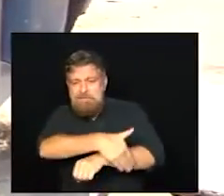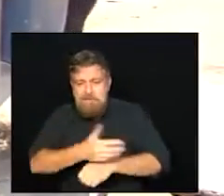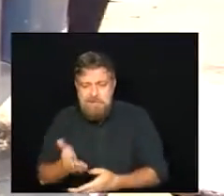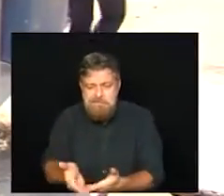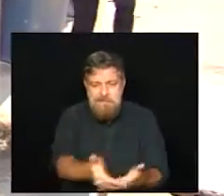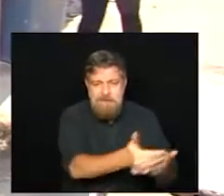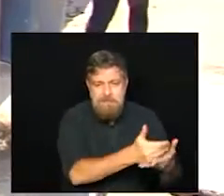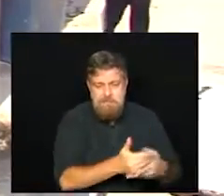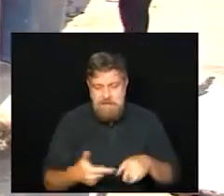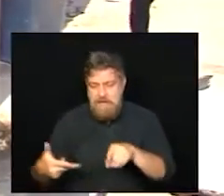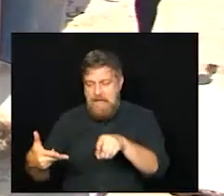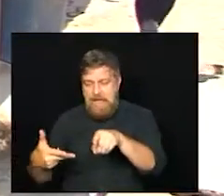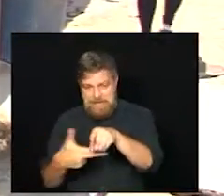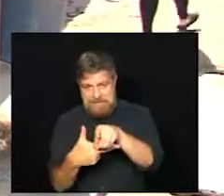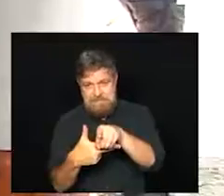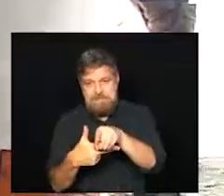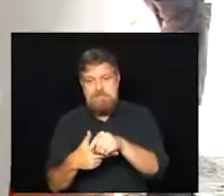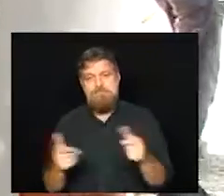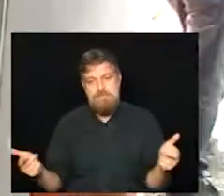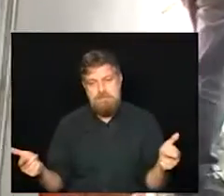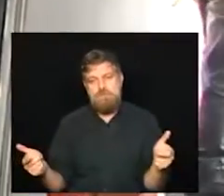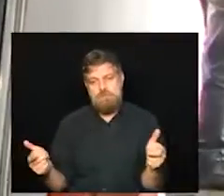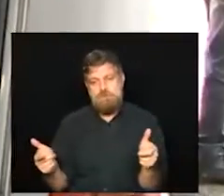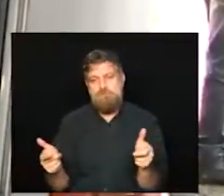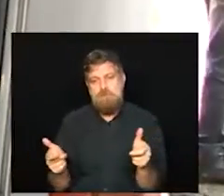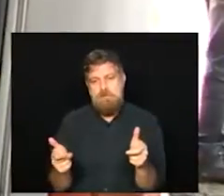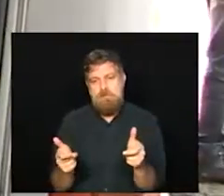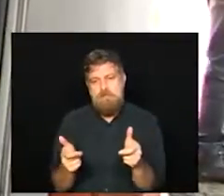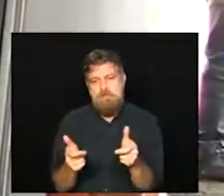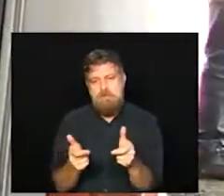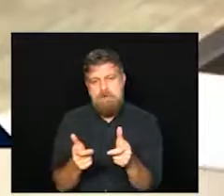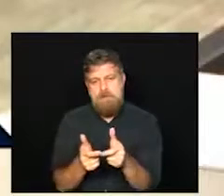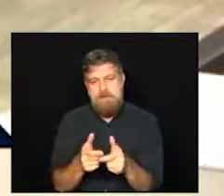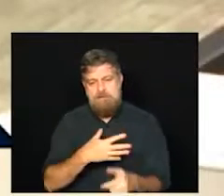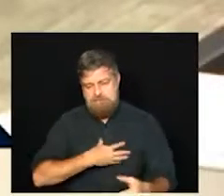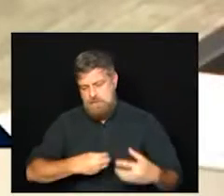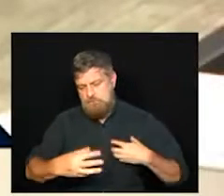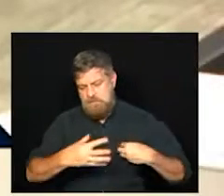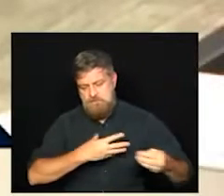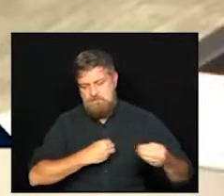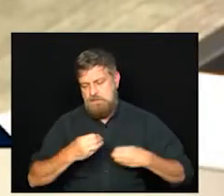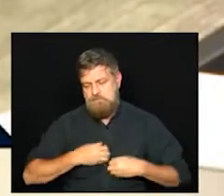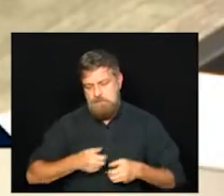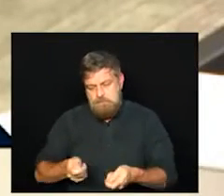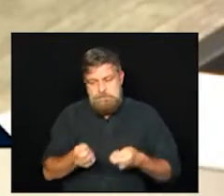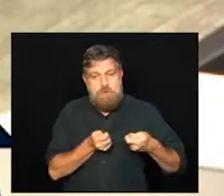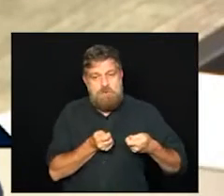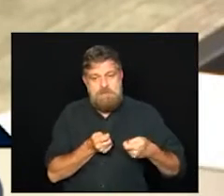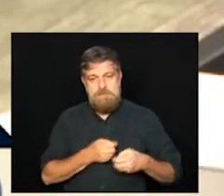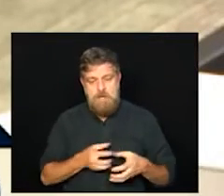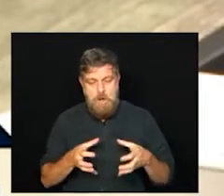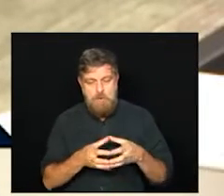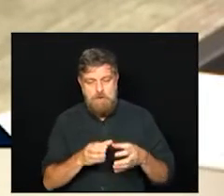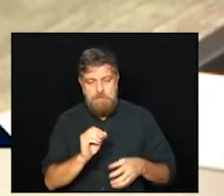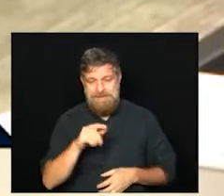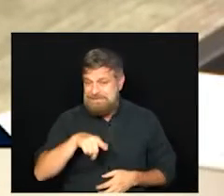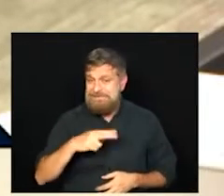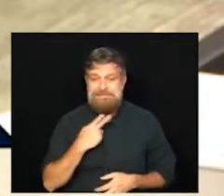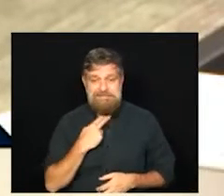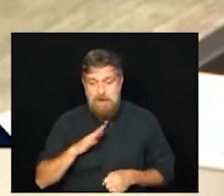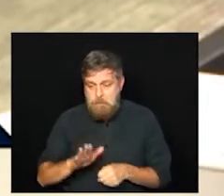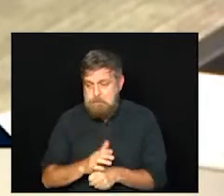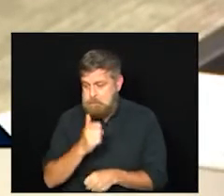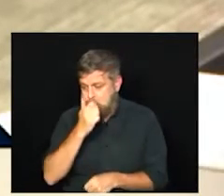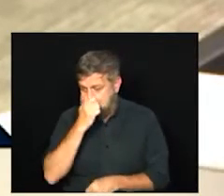a castração, neste caso, diminuiria a reprodução descontrolada. E as próprias ONGs, elas não estão dando conta, Então, com